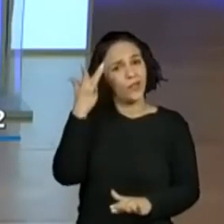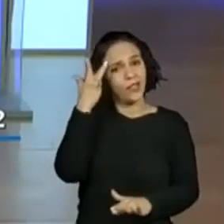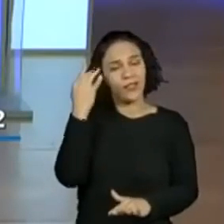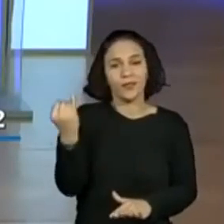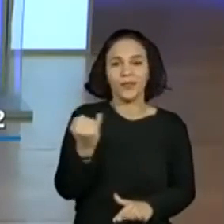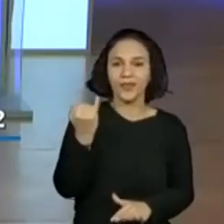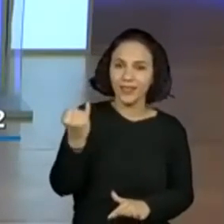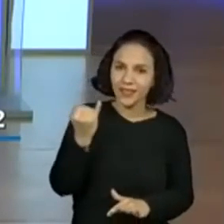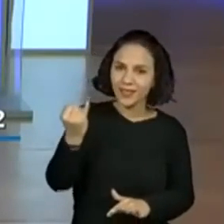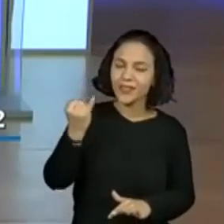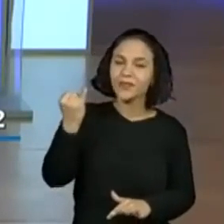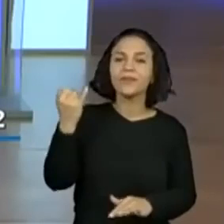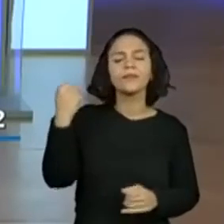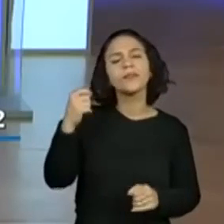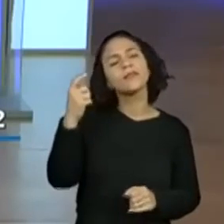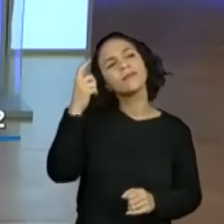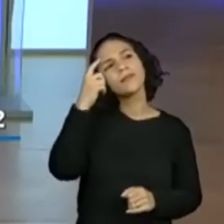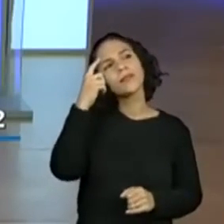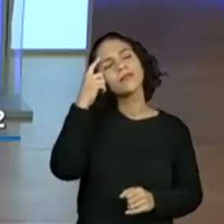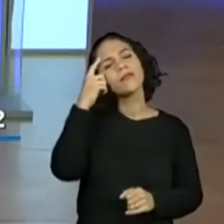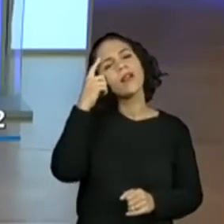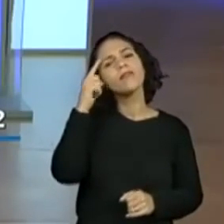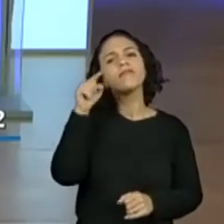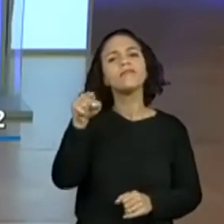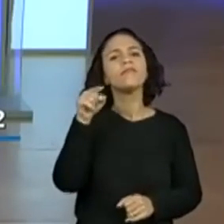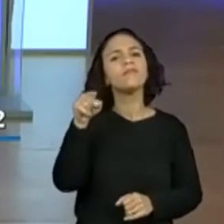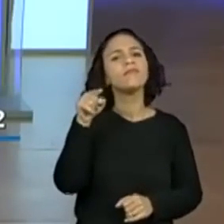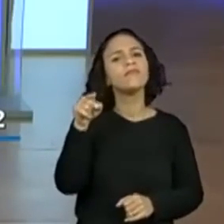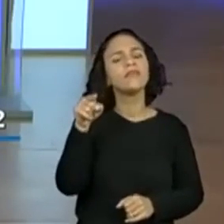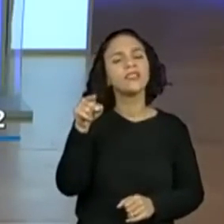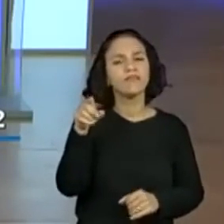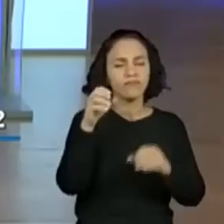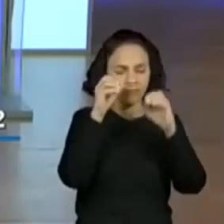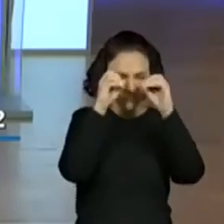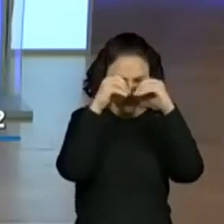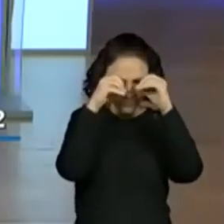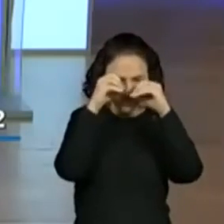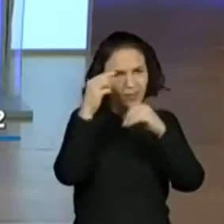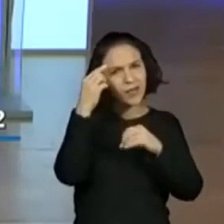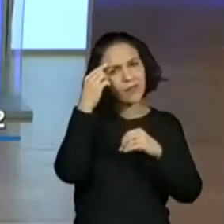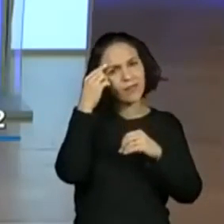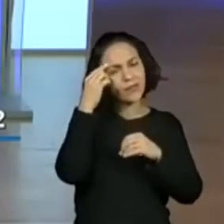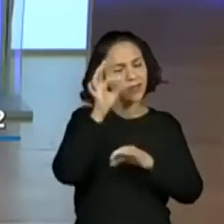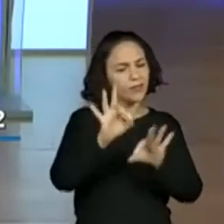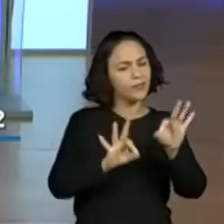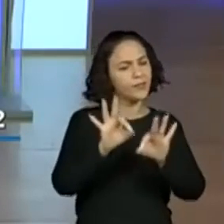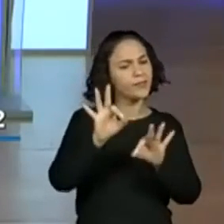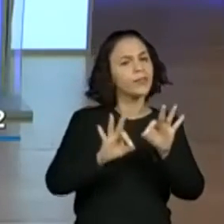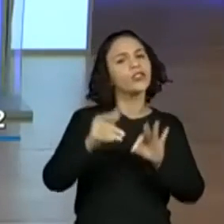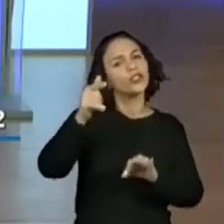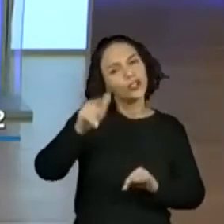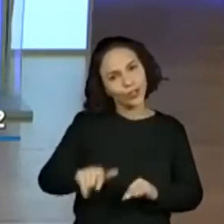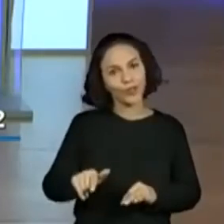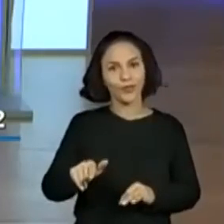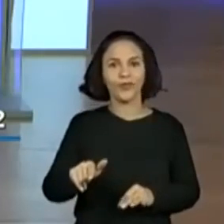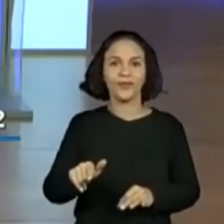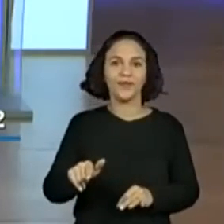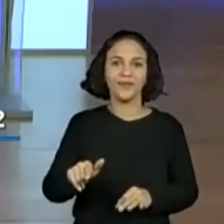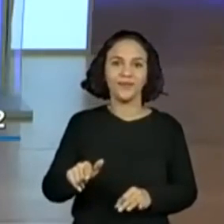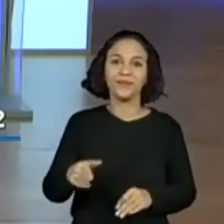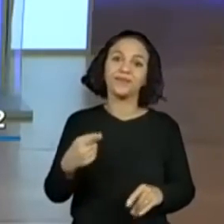importante a gente pensar que o Noturno pensou em outro plano. É. Porque do que a gente tinha terminado de ler ali,